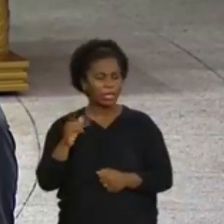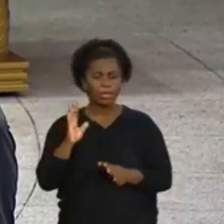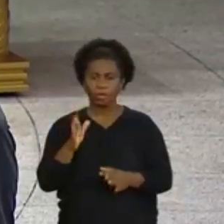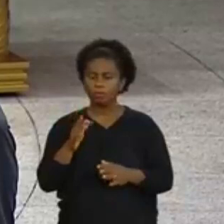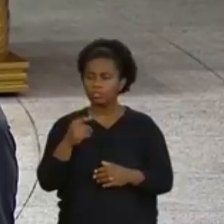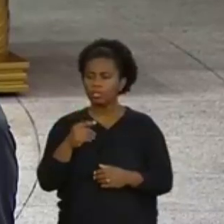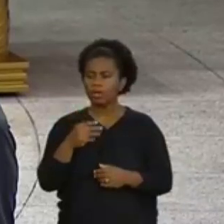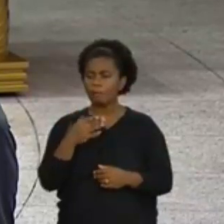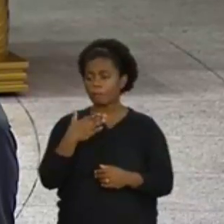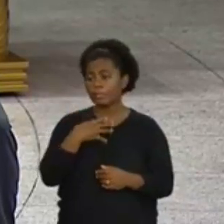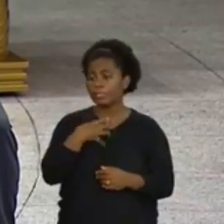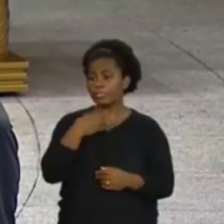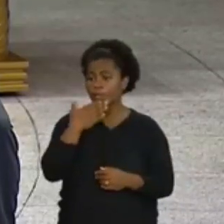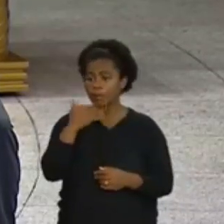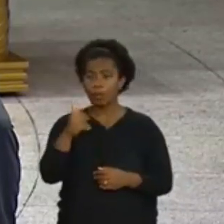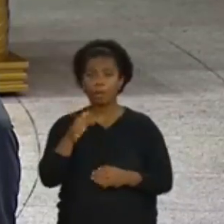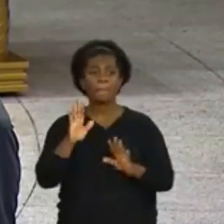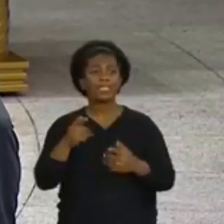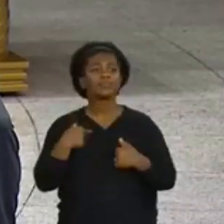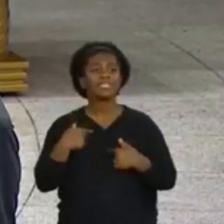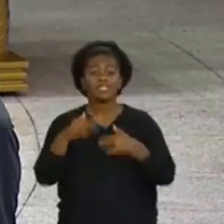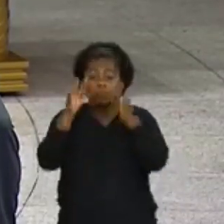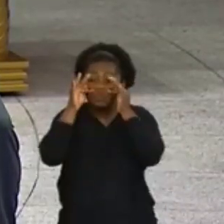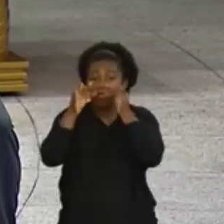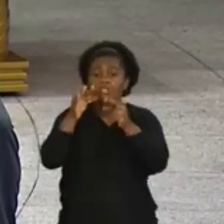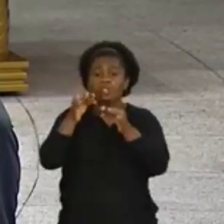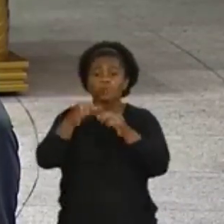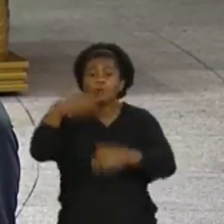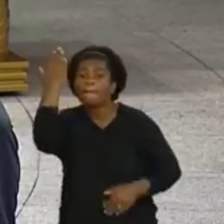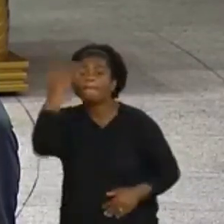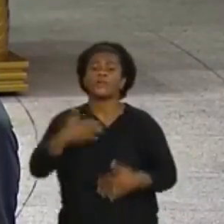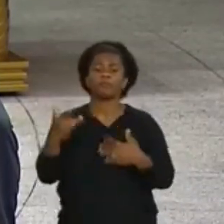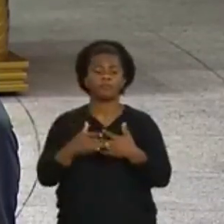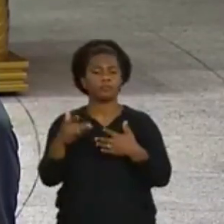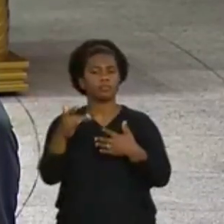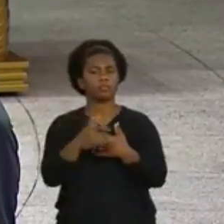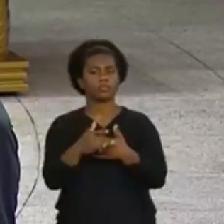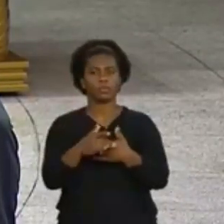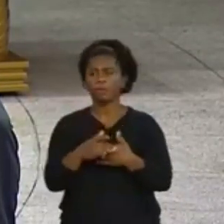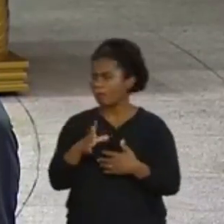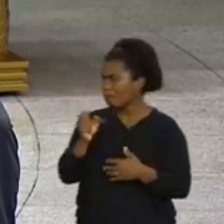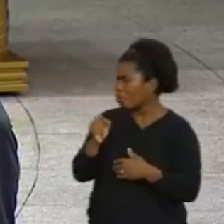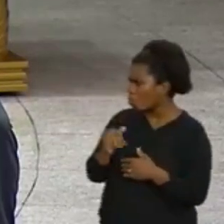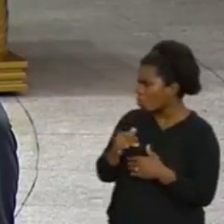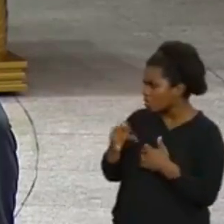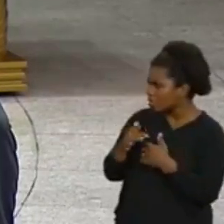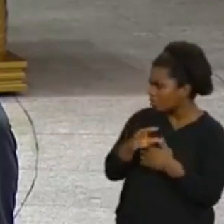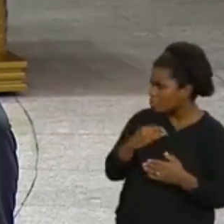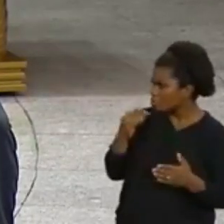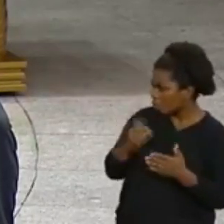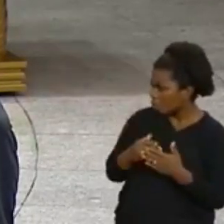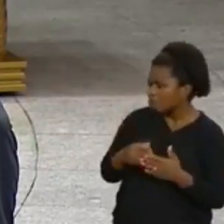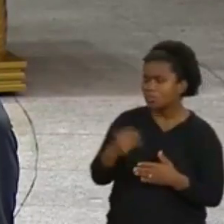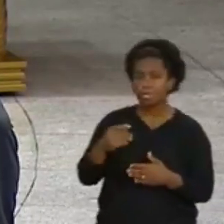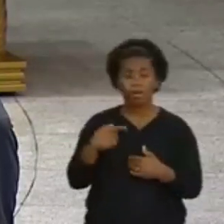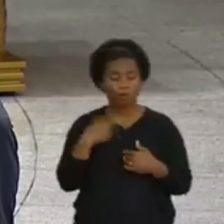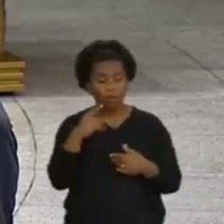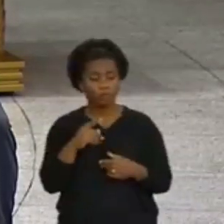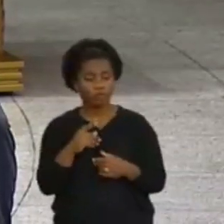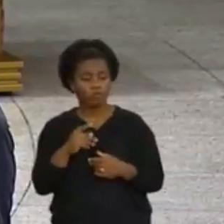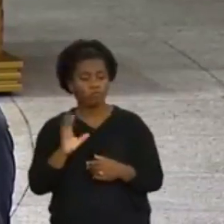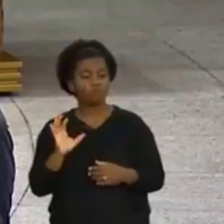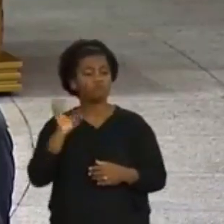exame, como o senhor fala. Pegou os exames todos? Tá tudo aqui. Aí deu aqui na conclusão que está normal, não tem nada. Vai poder